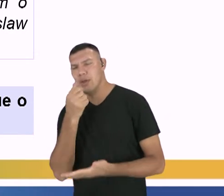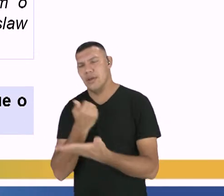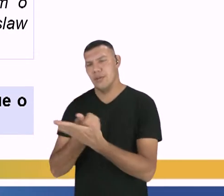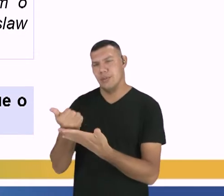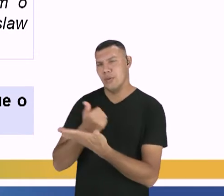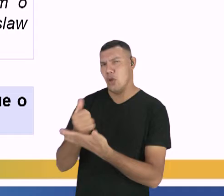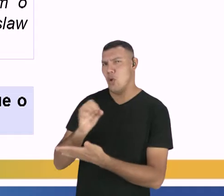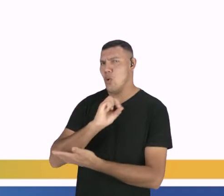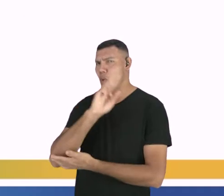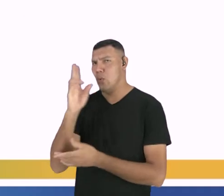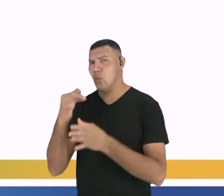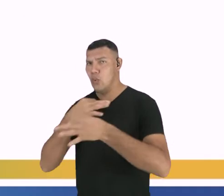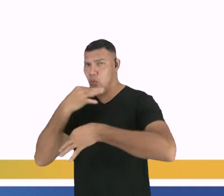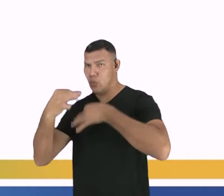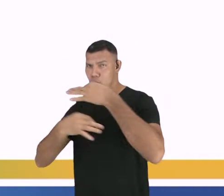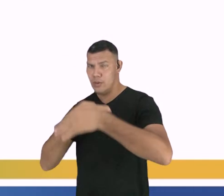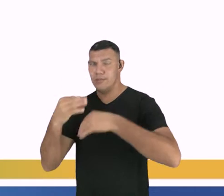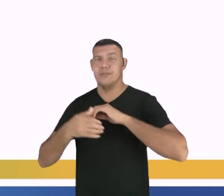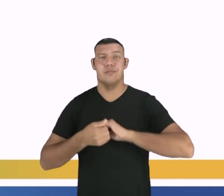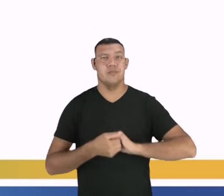uma crítica.